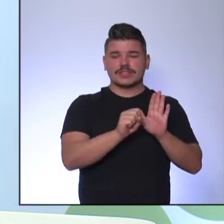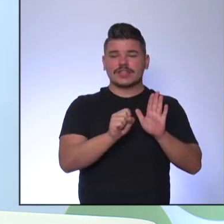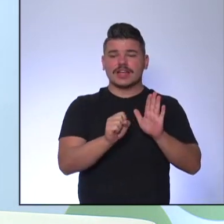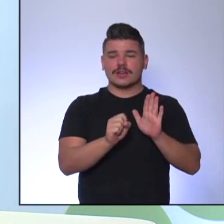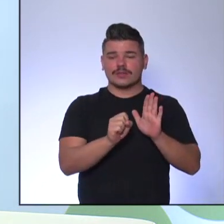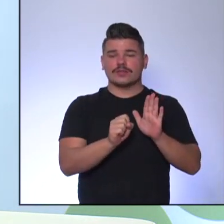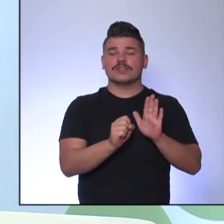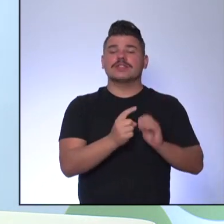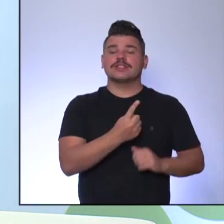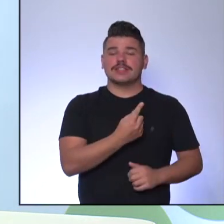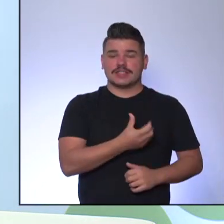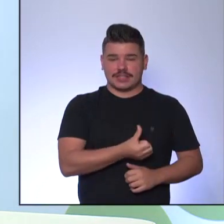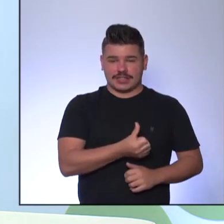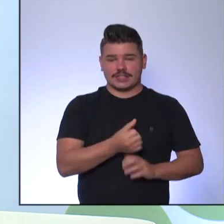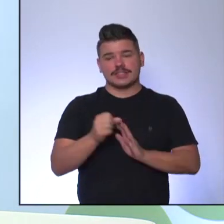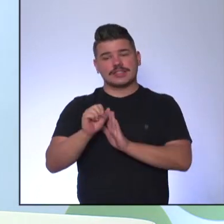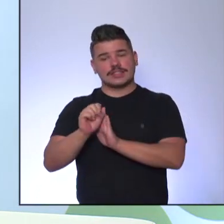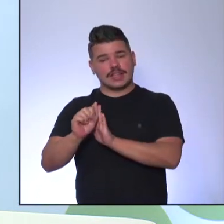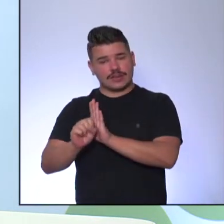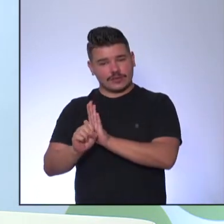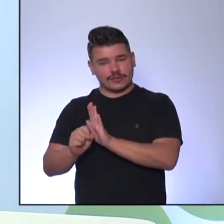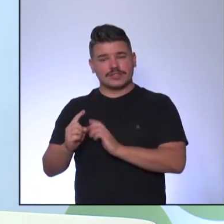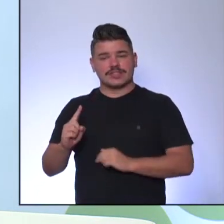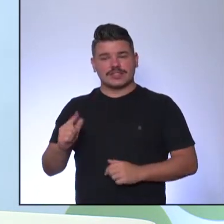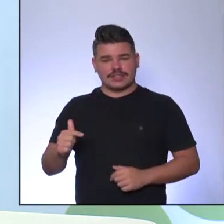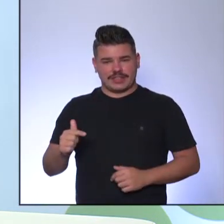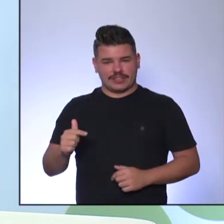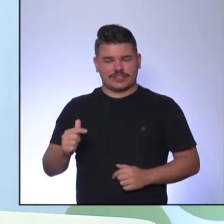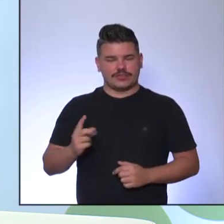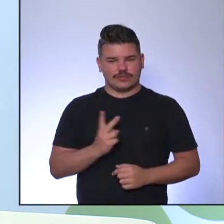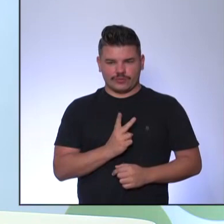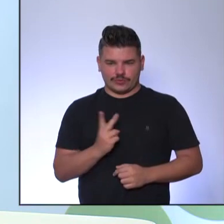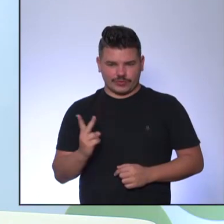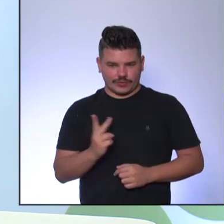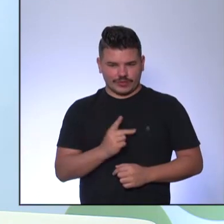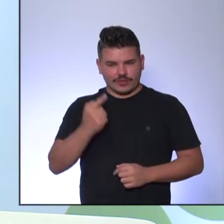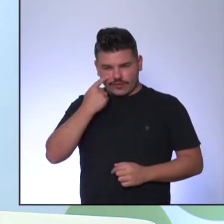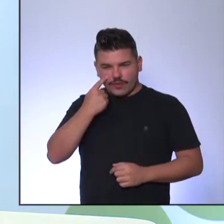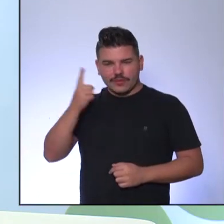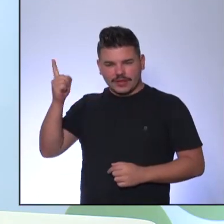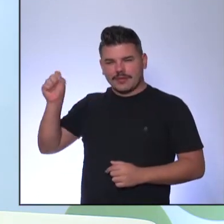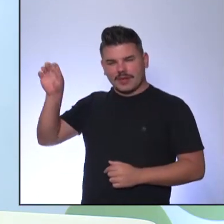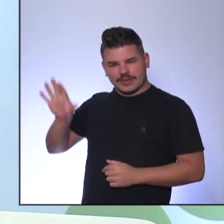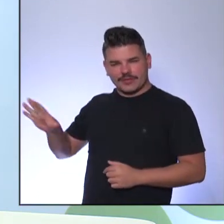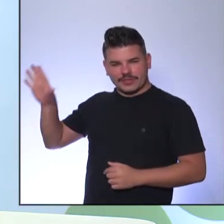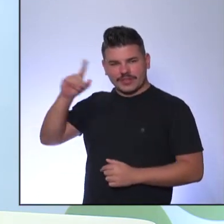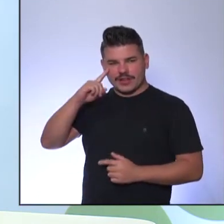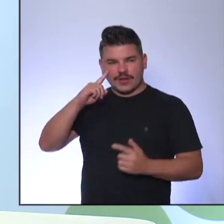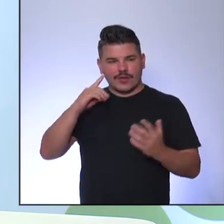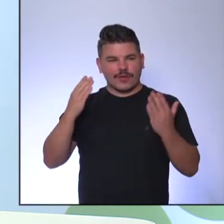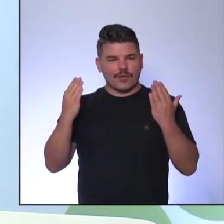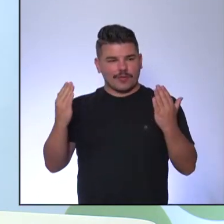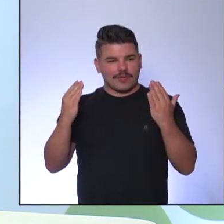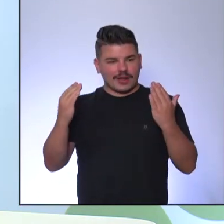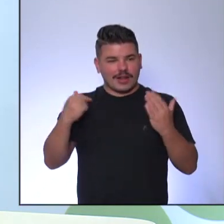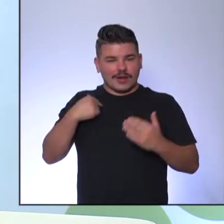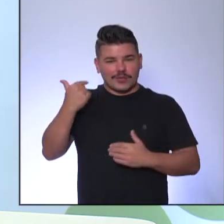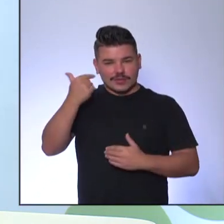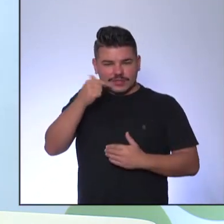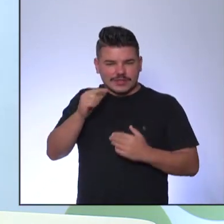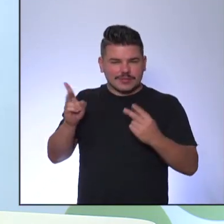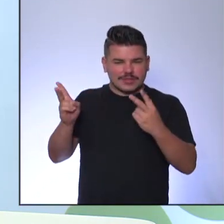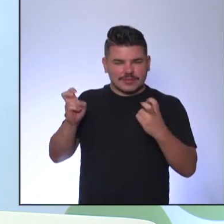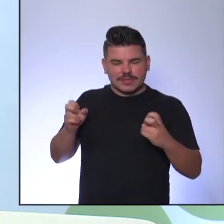para o mapa do século XVI e depois para o século XVII, para que vocês consigam comparar